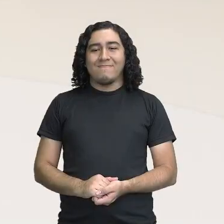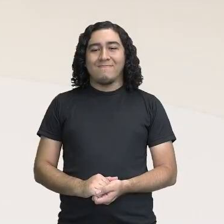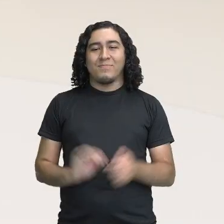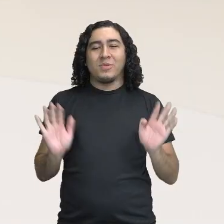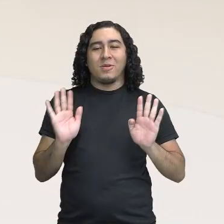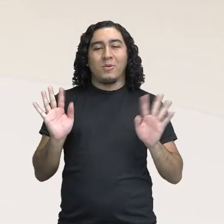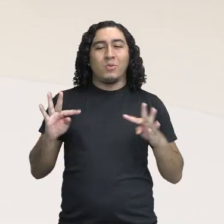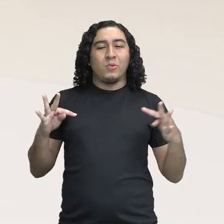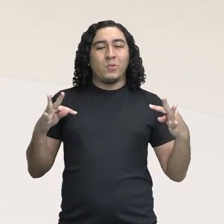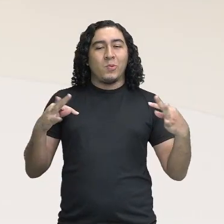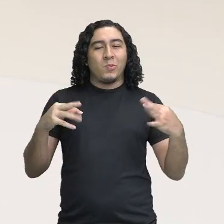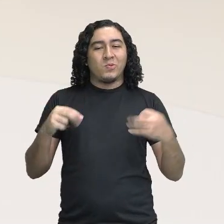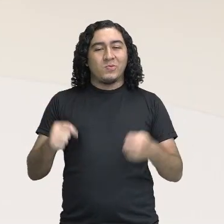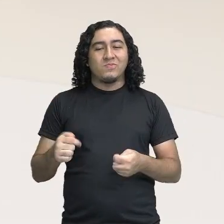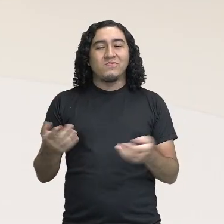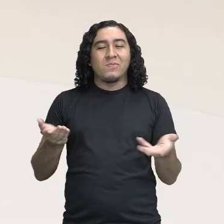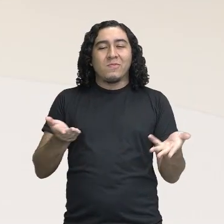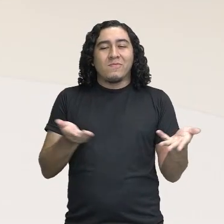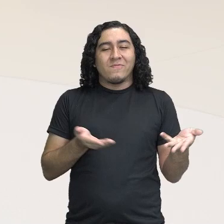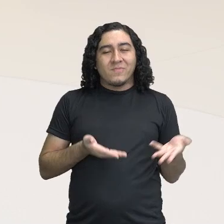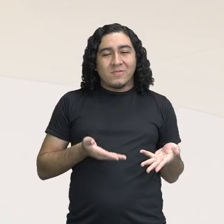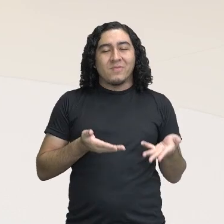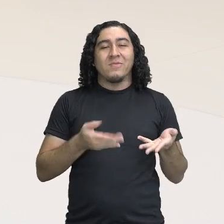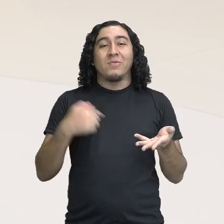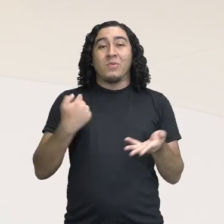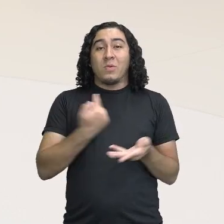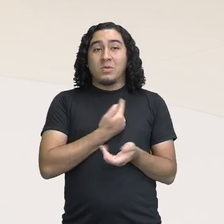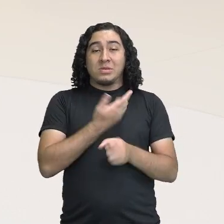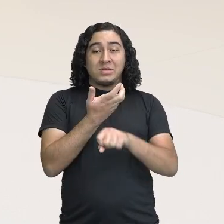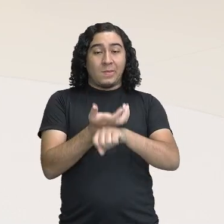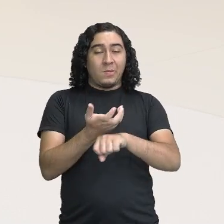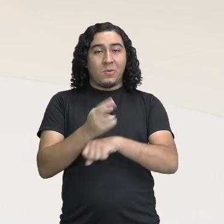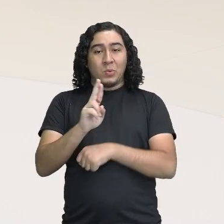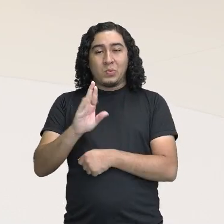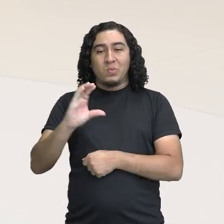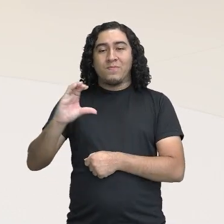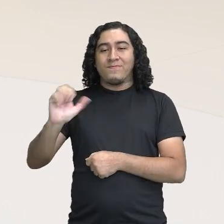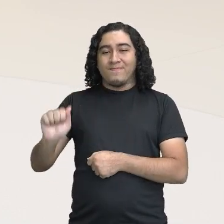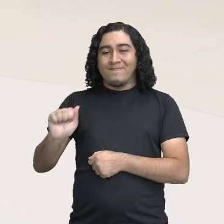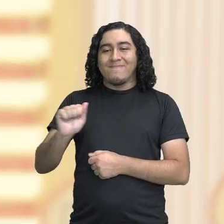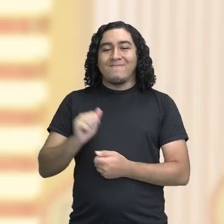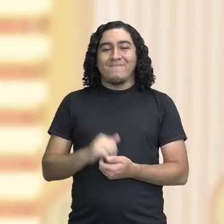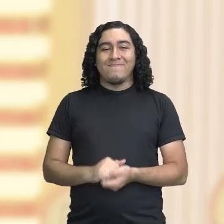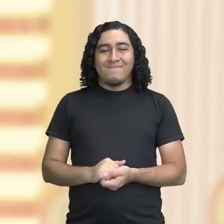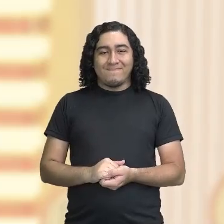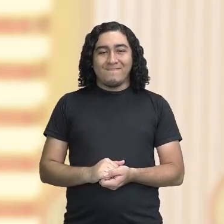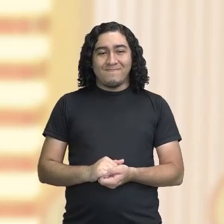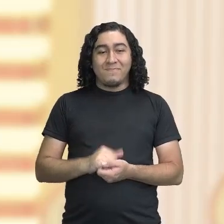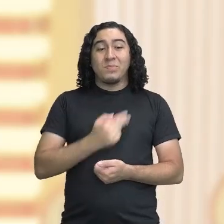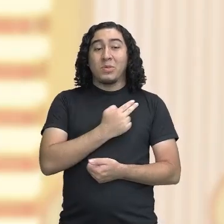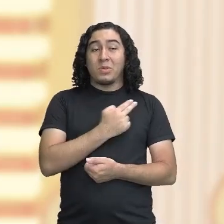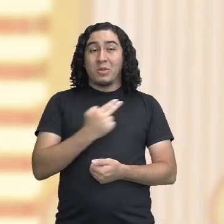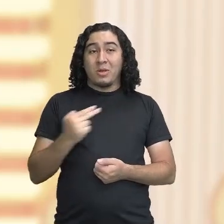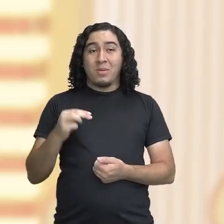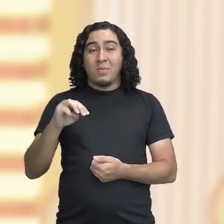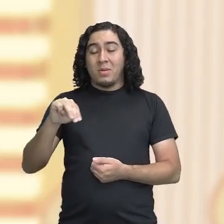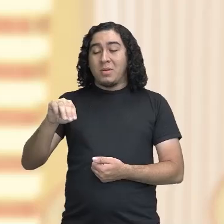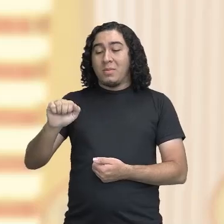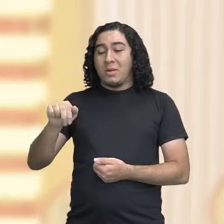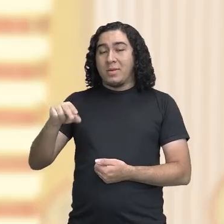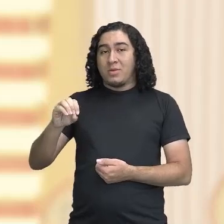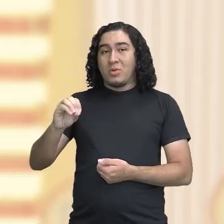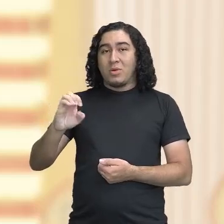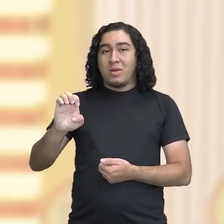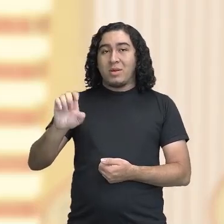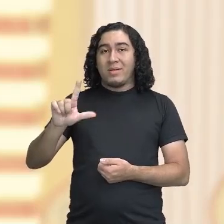Olá a todos, sejam bem-vindos à nossa unidade curricular de aprofundamento. Eu sou a professora Manuela